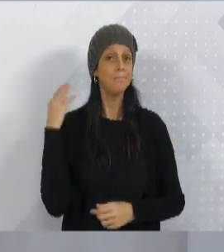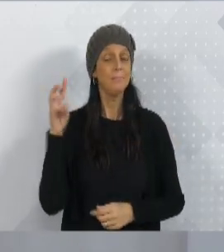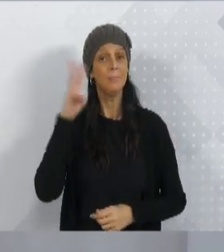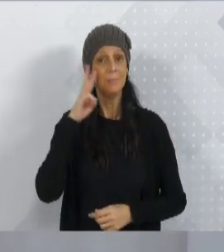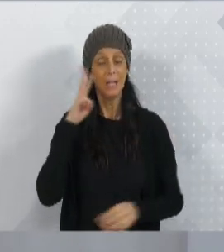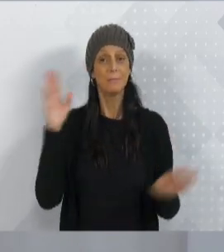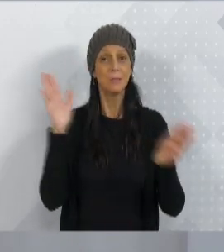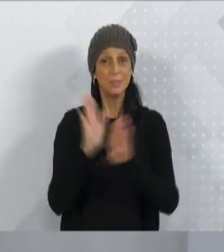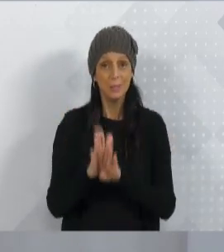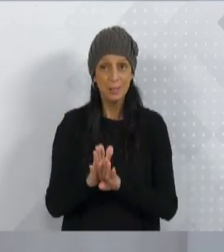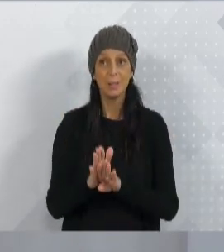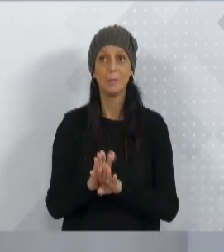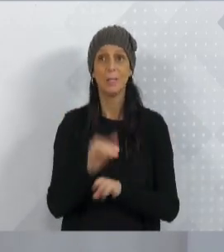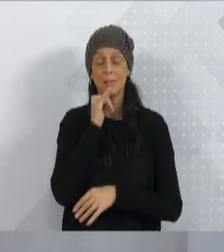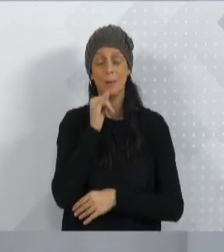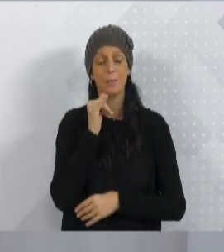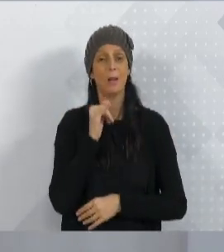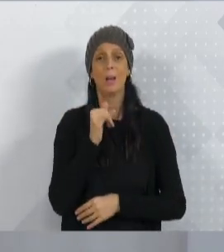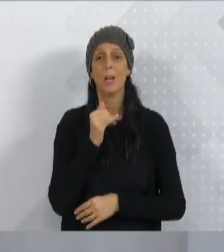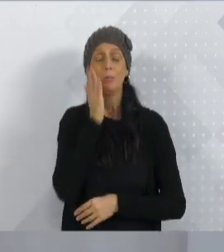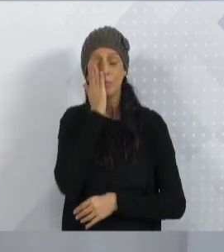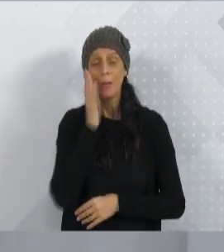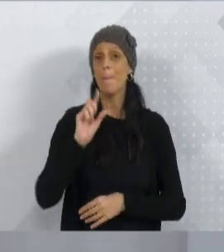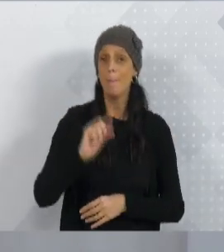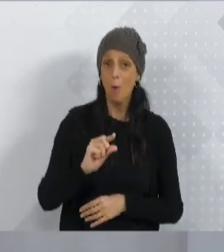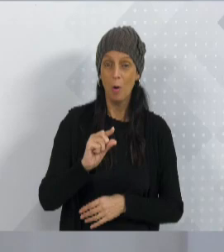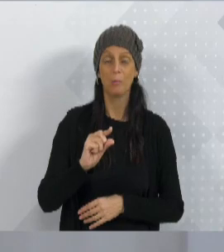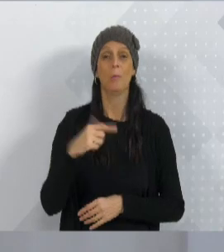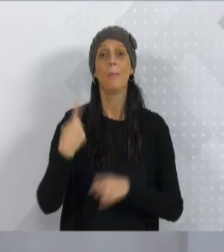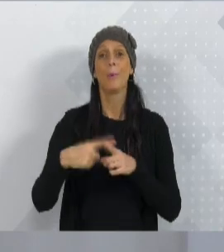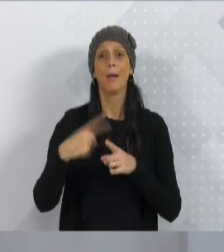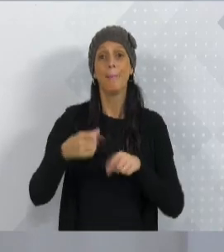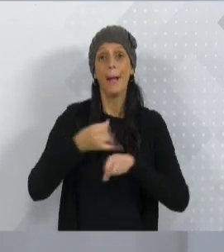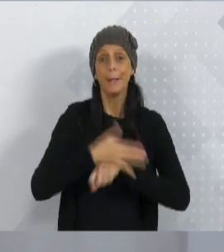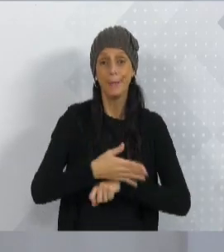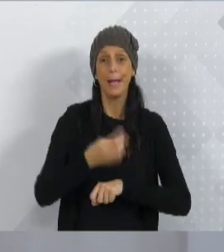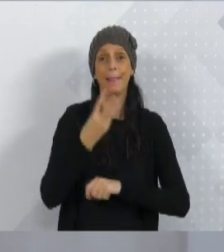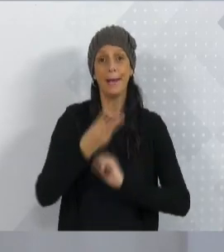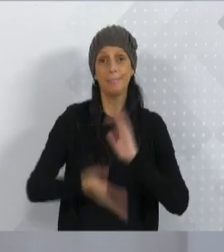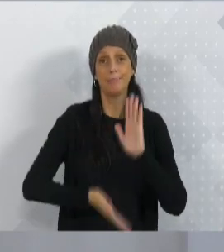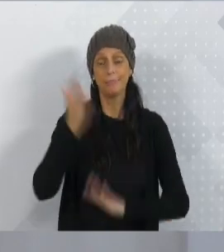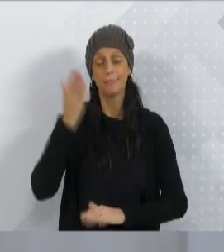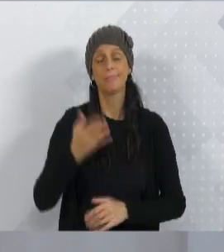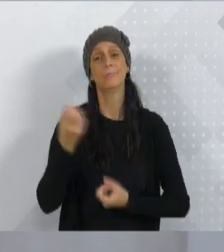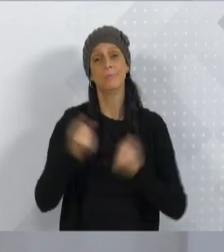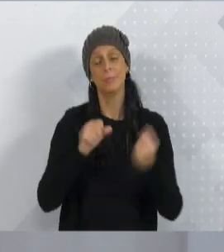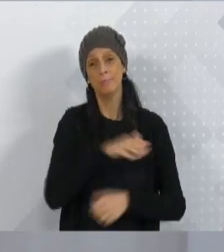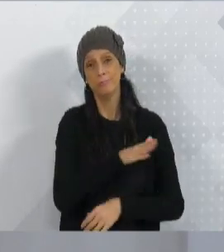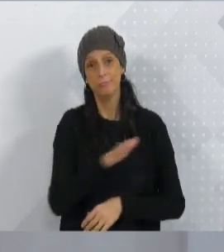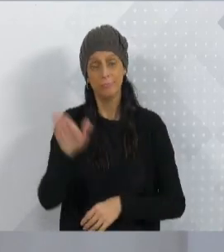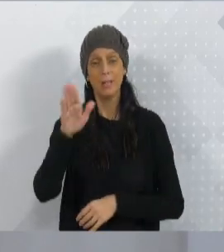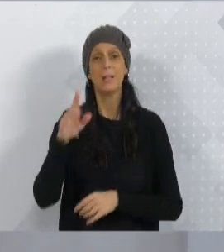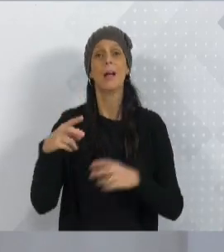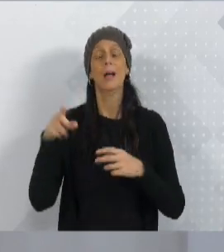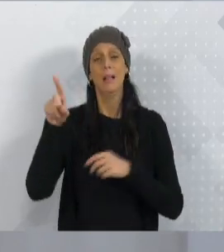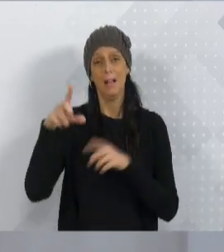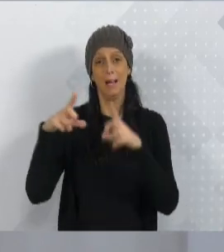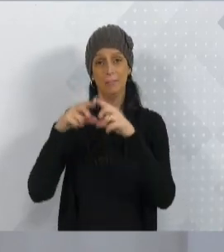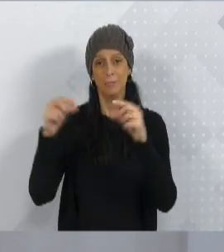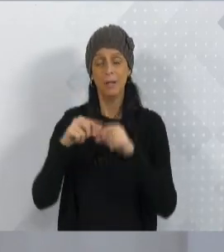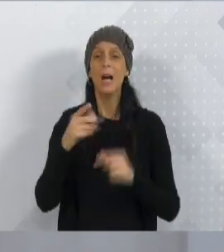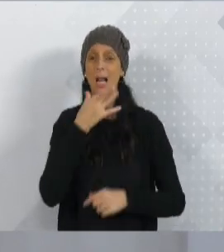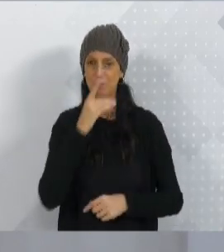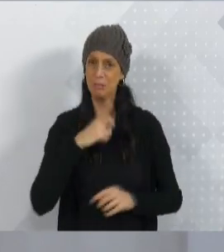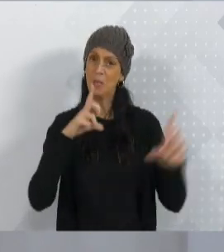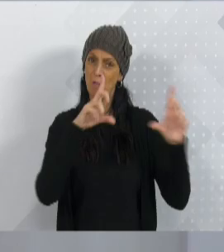assim que chegamos mal dormimos tive que sair às 3 da manhã aqui de Blumenau mas Chegamos em Brasília já vamos lá para Confederação Nacional de municípios acho que o